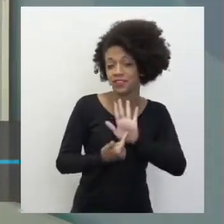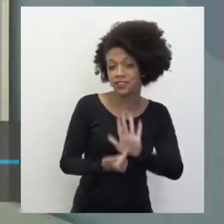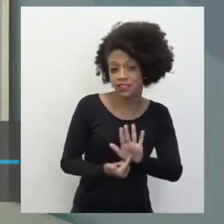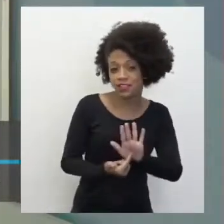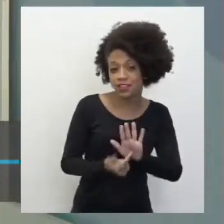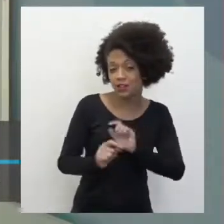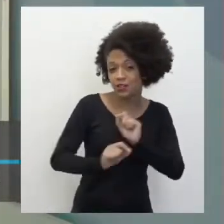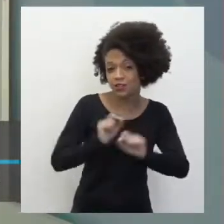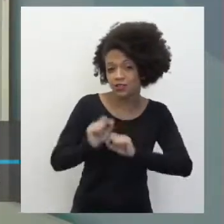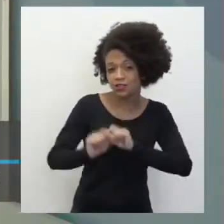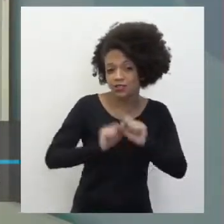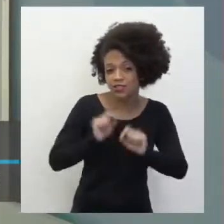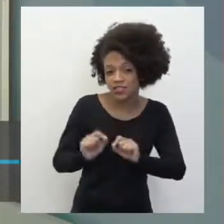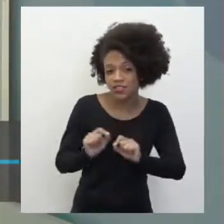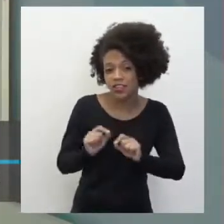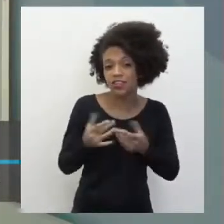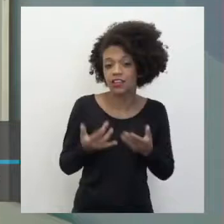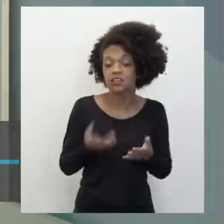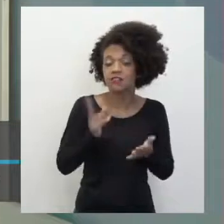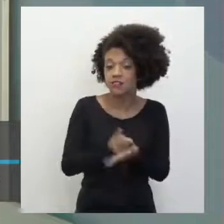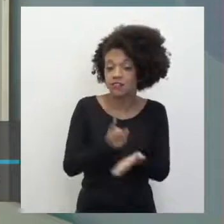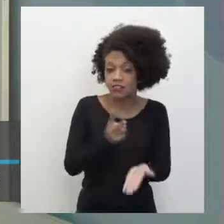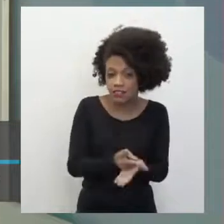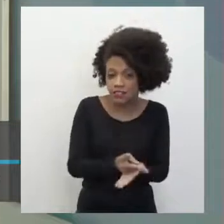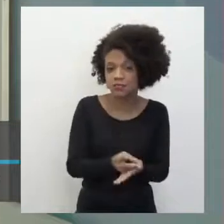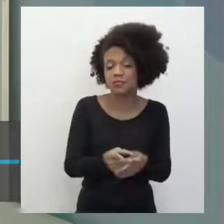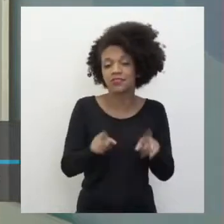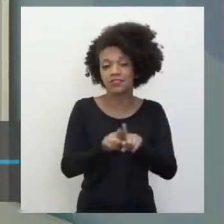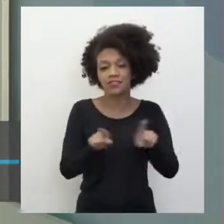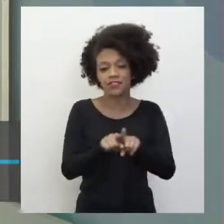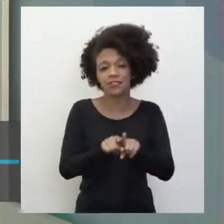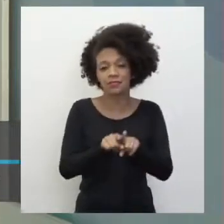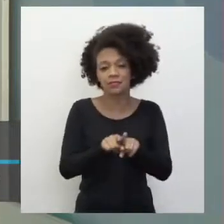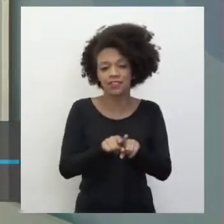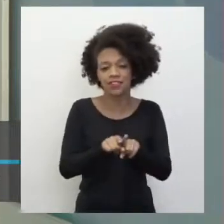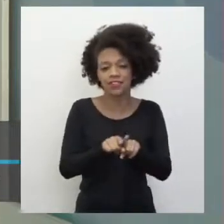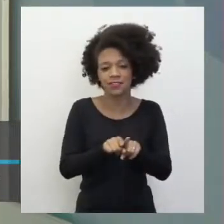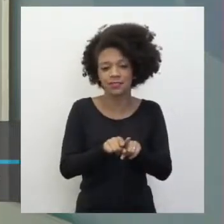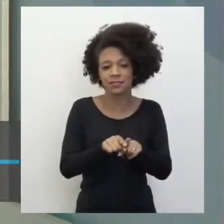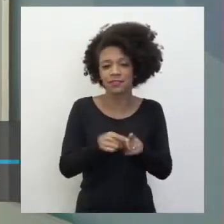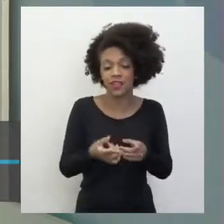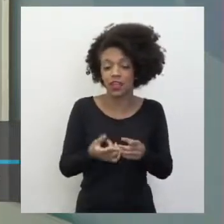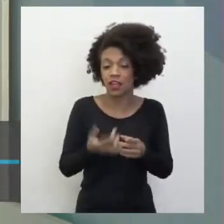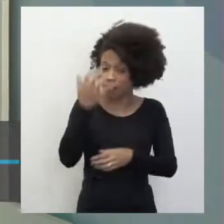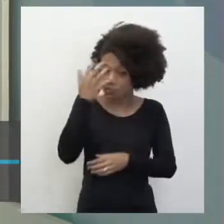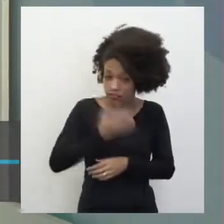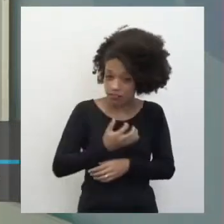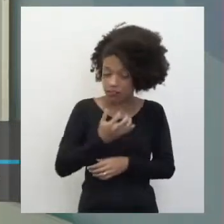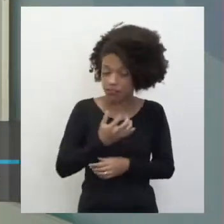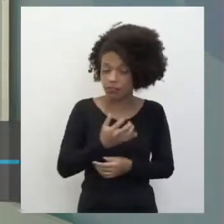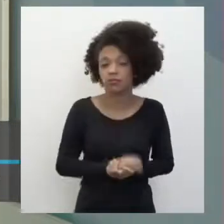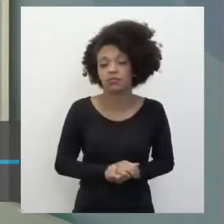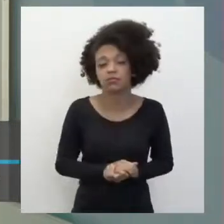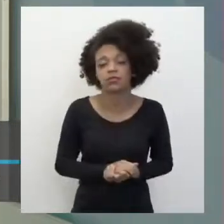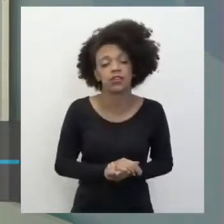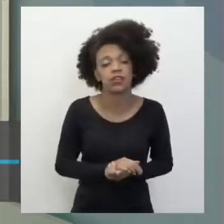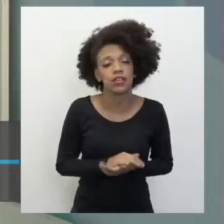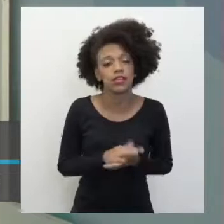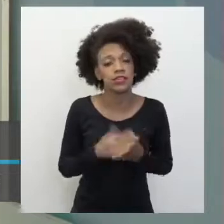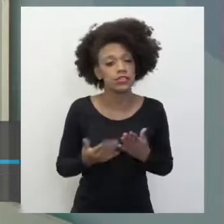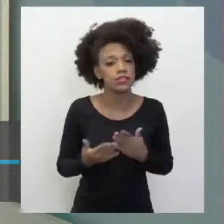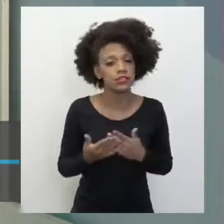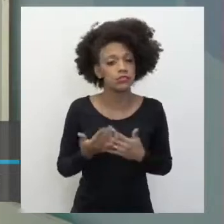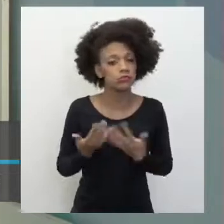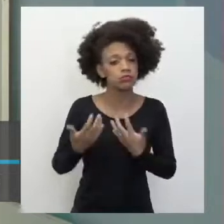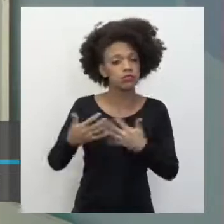que vêm sempre. E outra coisa, eles levam isso a sério sem